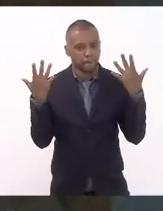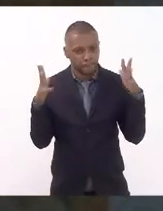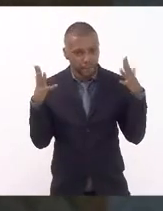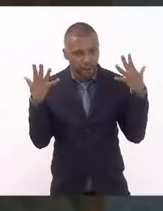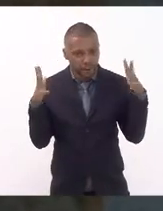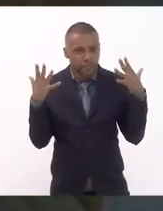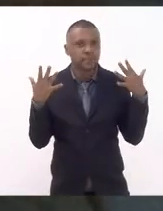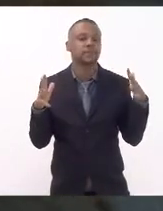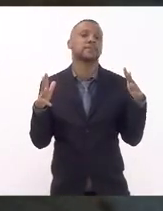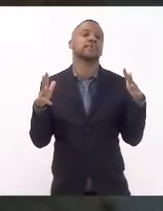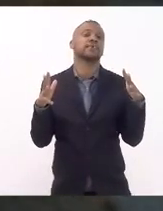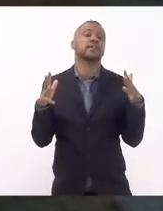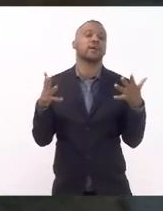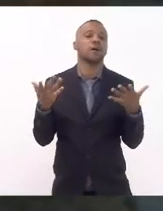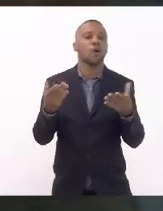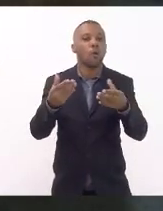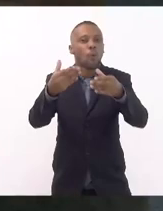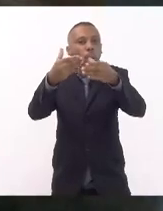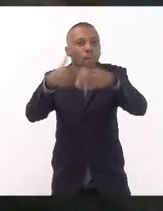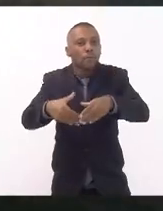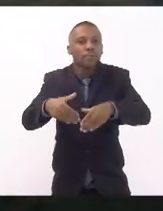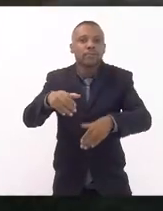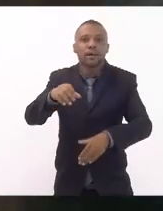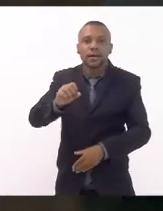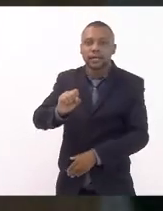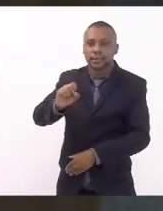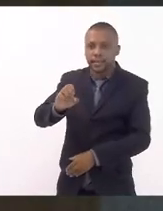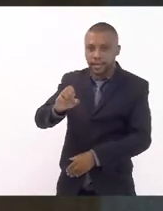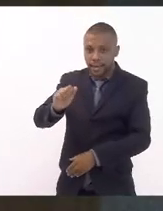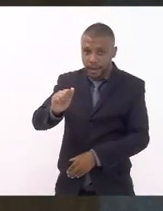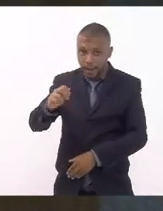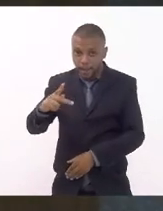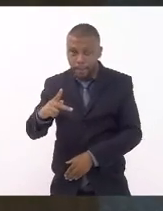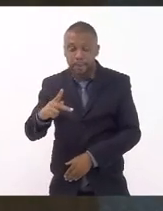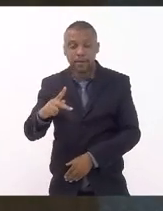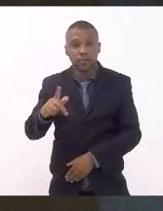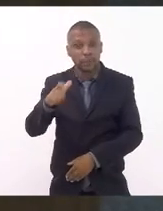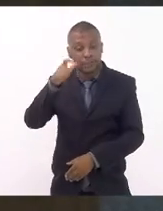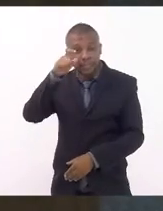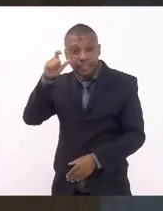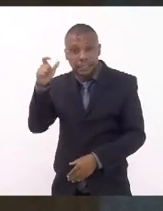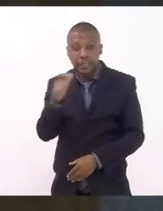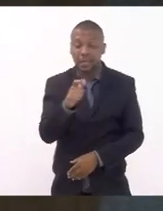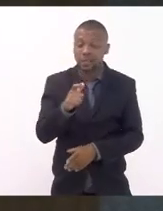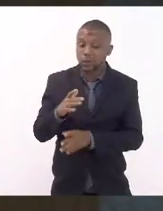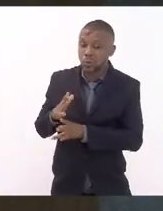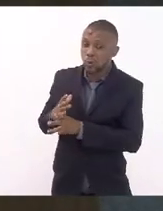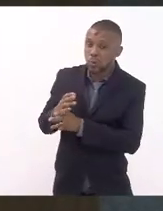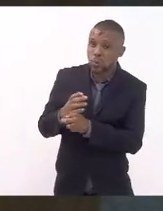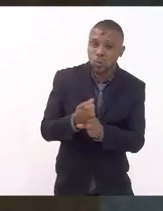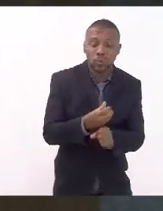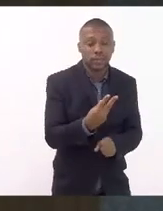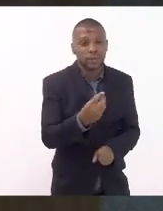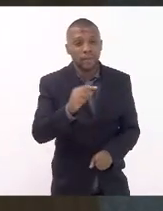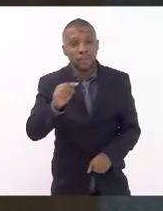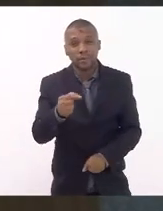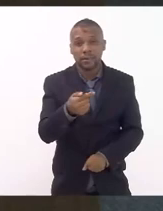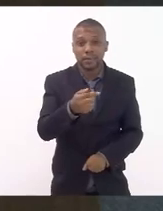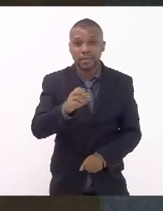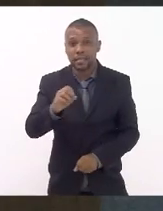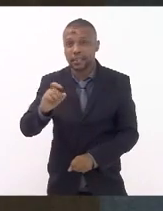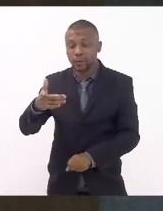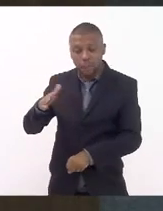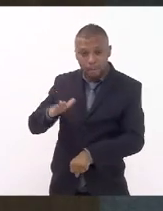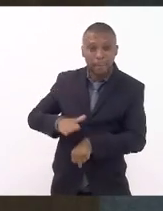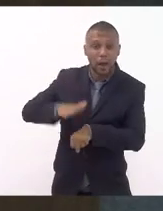parabenizar, né, o concurso da CEAP. Os interessados são mais de 3.700 aprovados e que